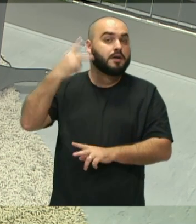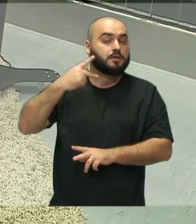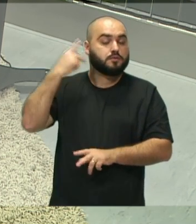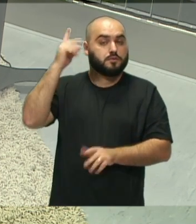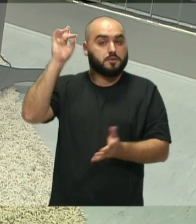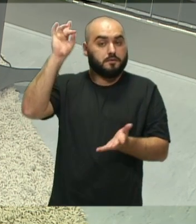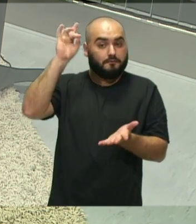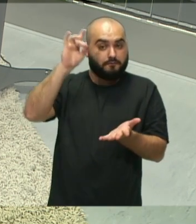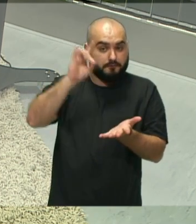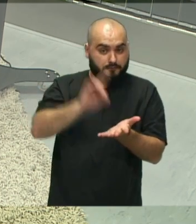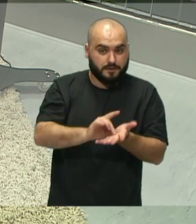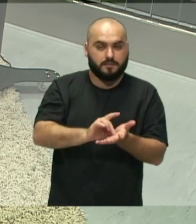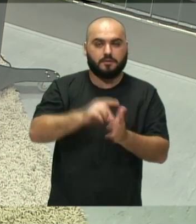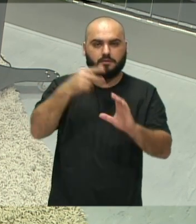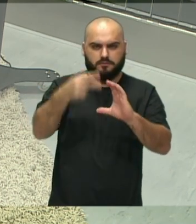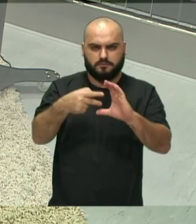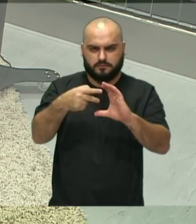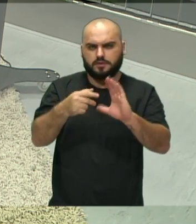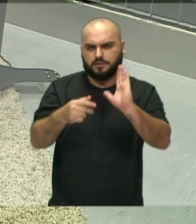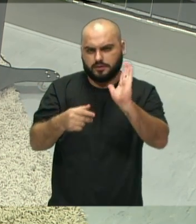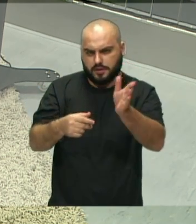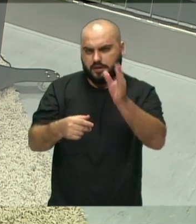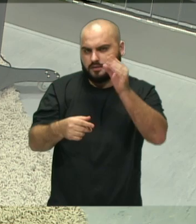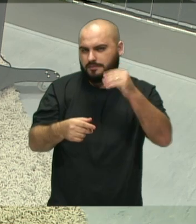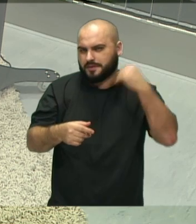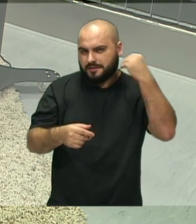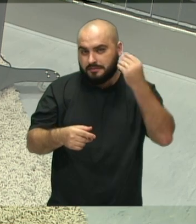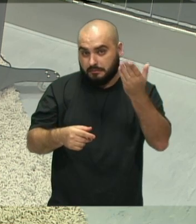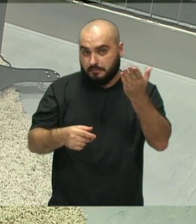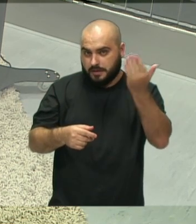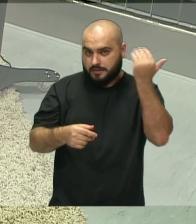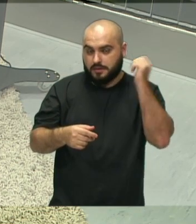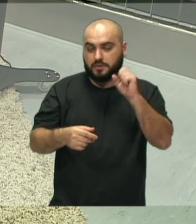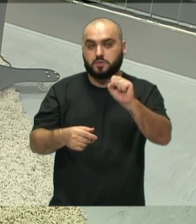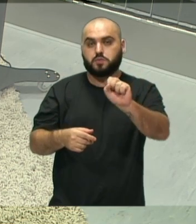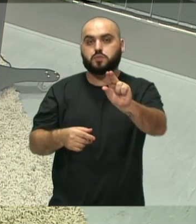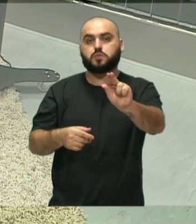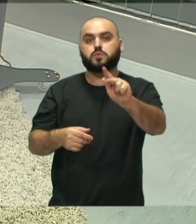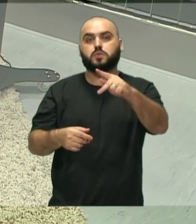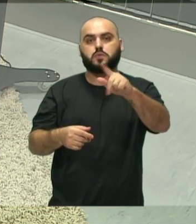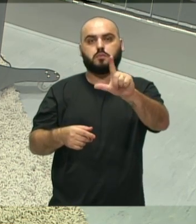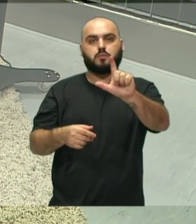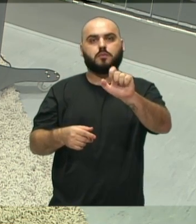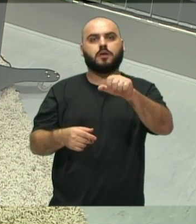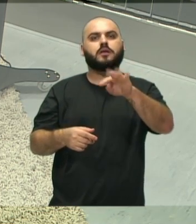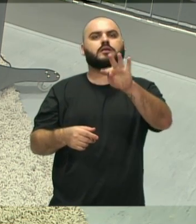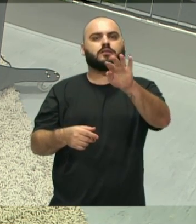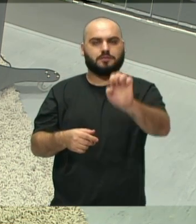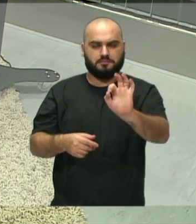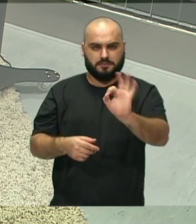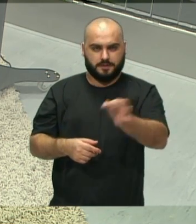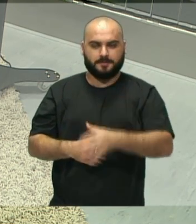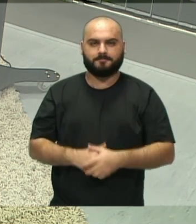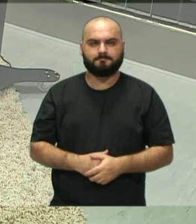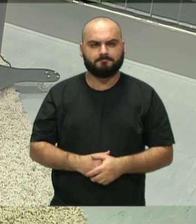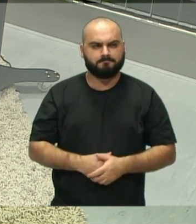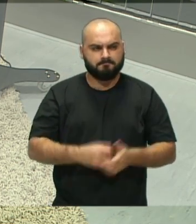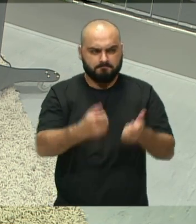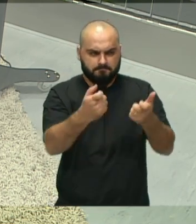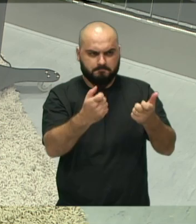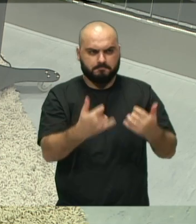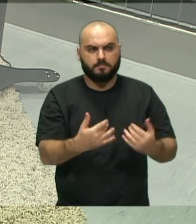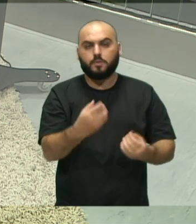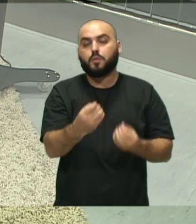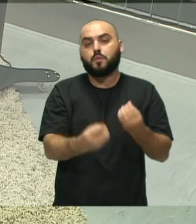aqui na casa, uma vez que o senhor já teve experiência antes aqui como vereador suplente. Como é que está sendo esse primeiro período